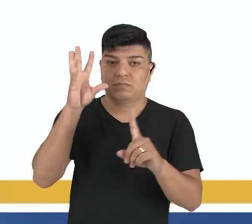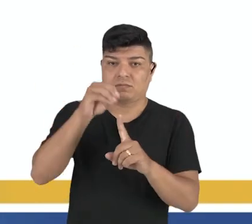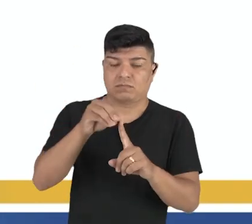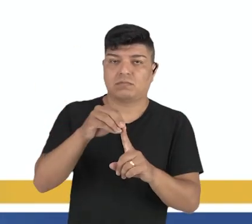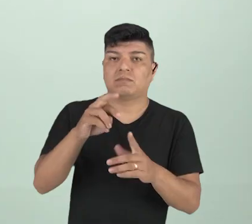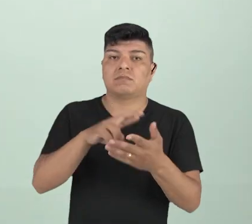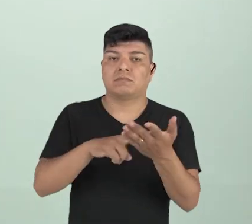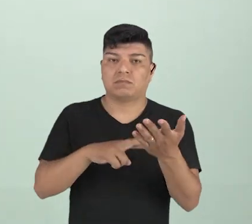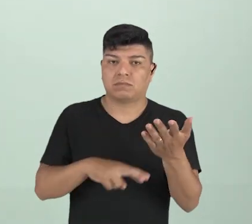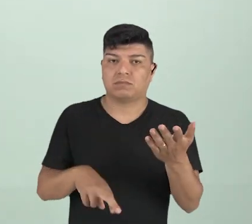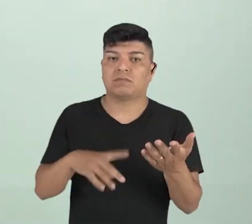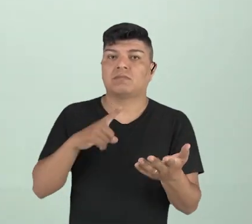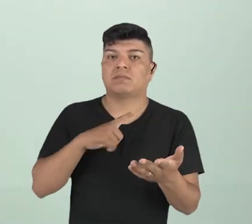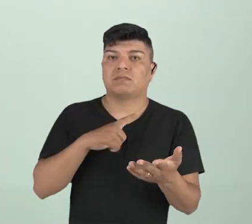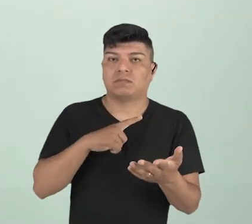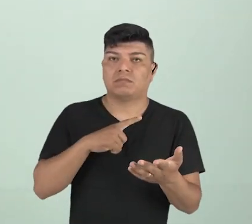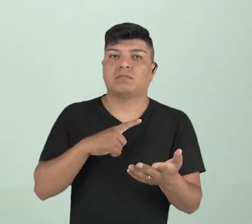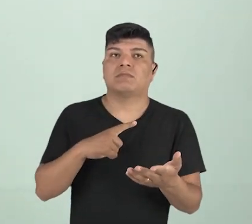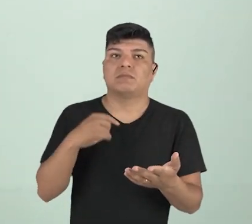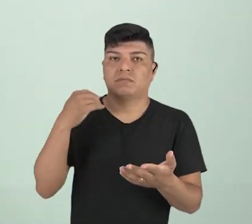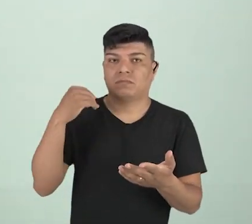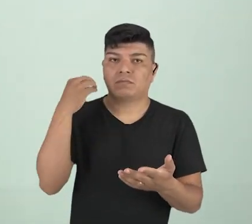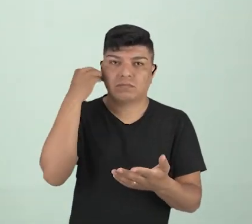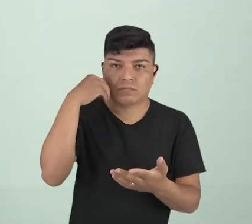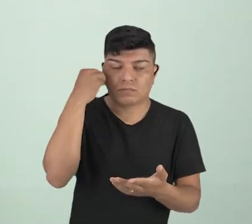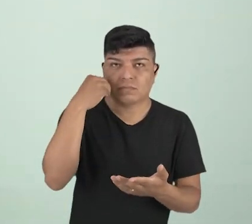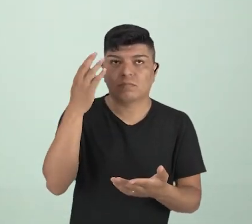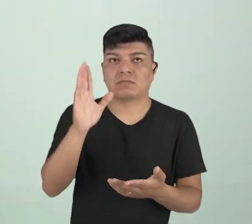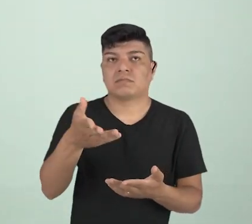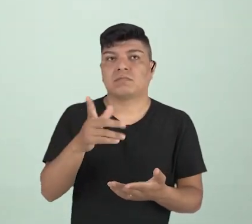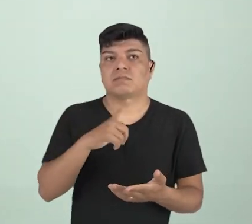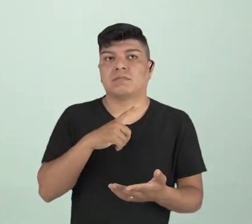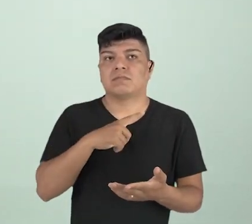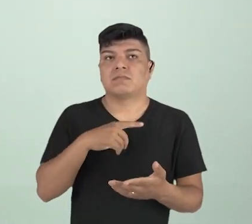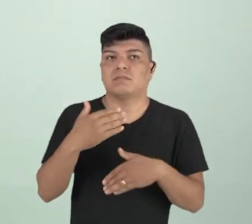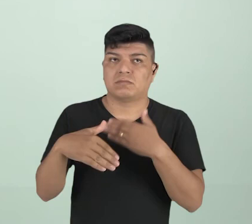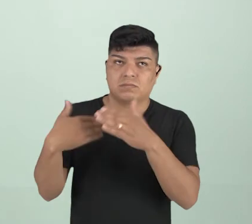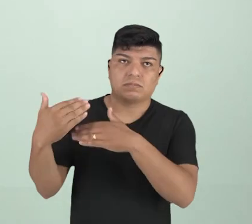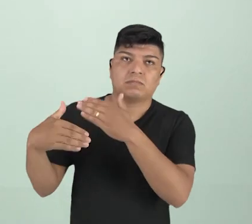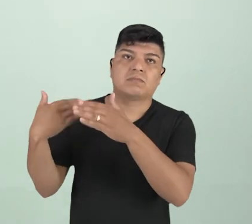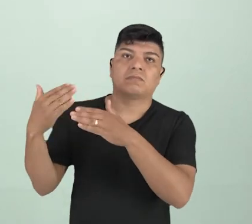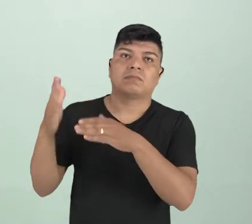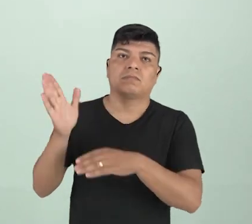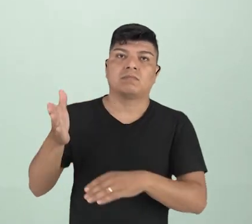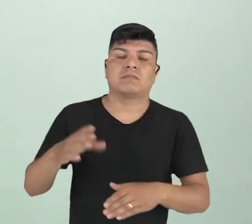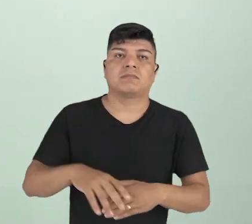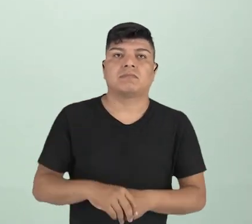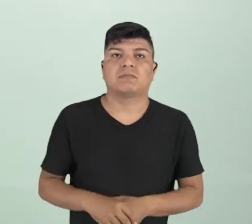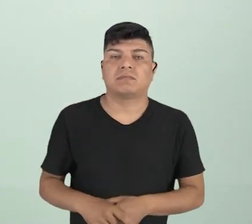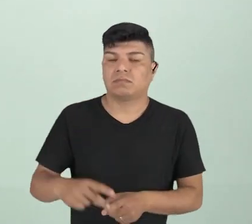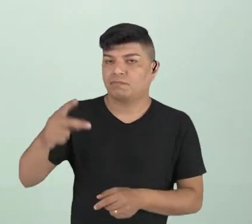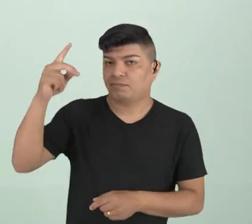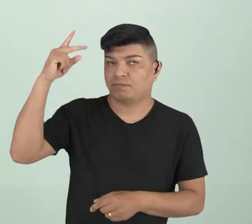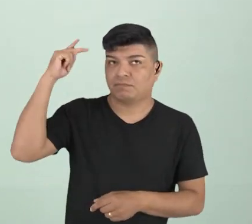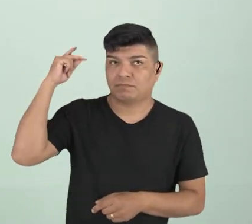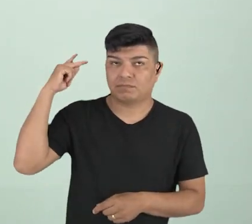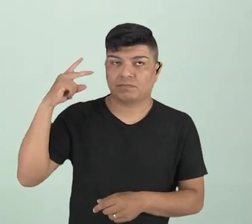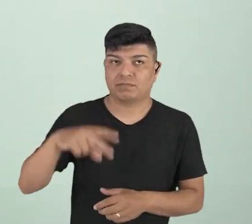que ela já tem um ramo nessa área, né? Ela já vem construindo há muito